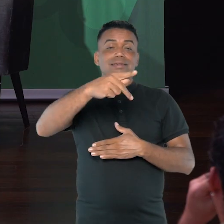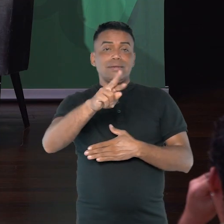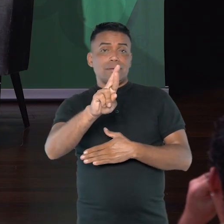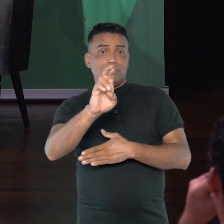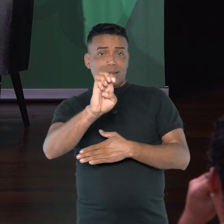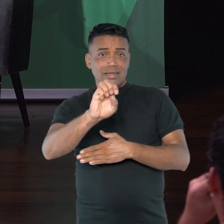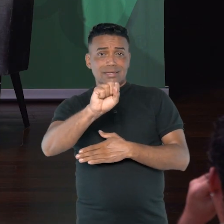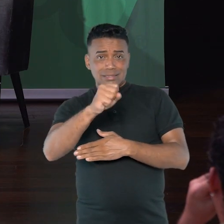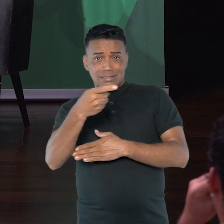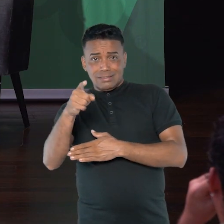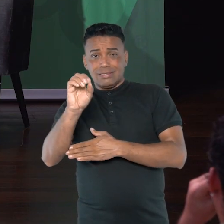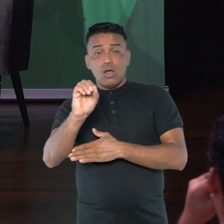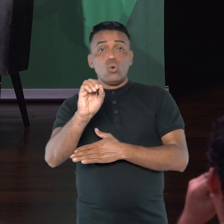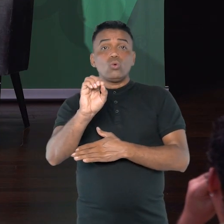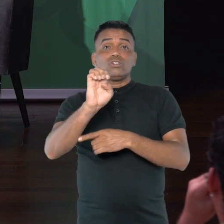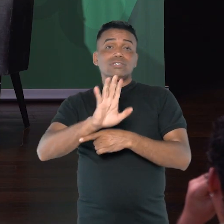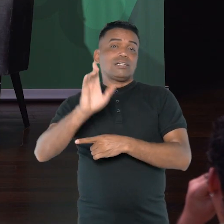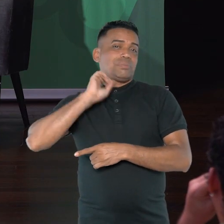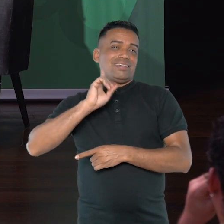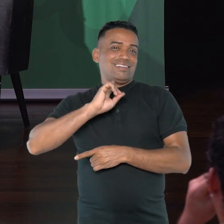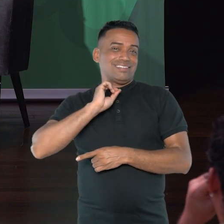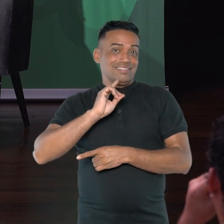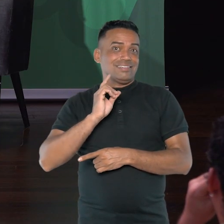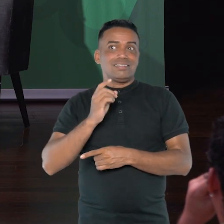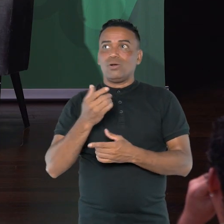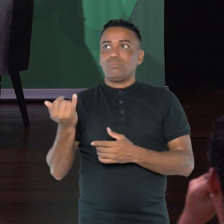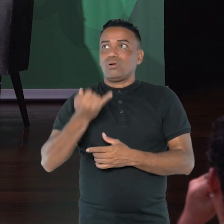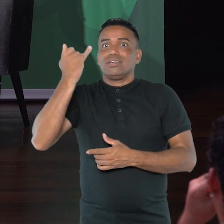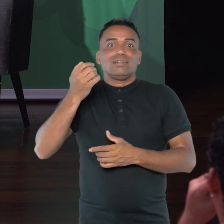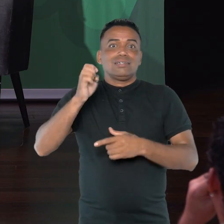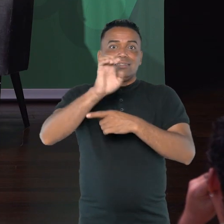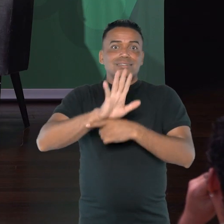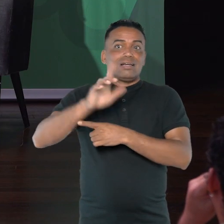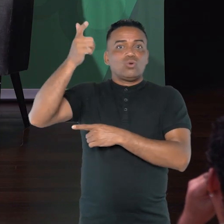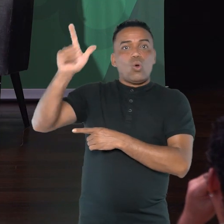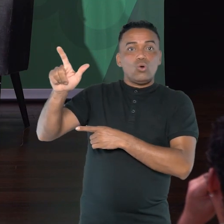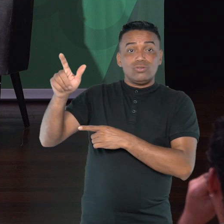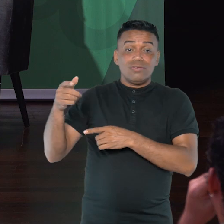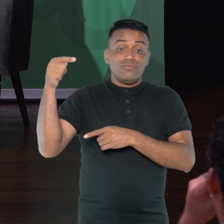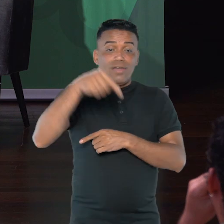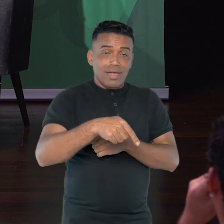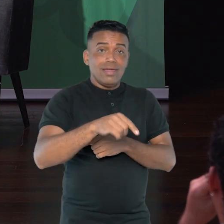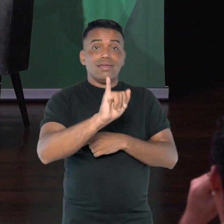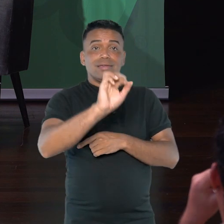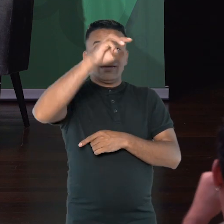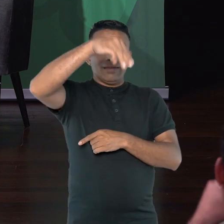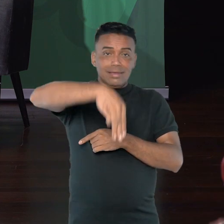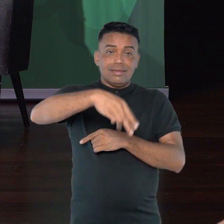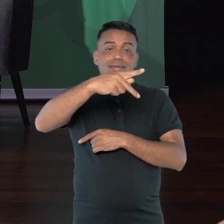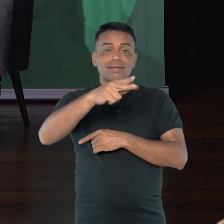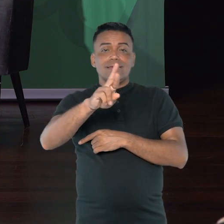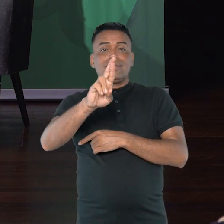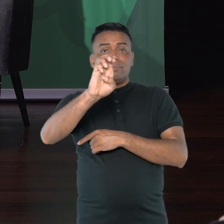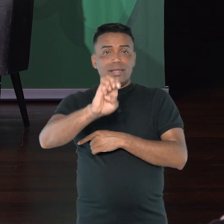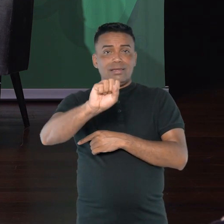de pessoas, de representantes muito importantes das artes de outros estados que procuram Impressões de Minas para terem seus livros lançados de uma